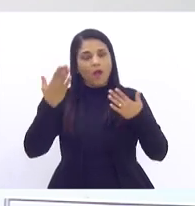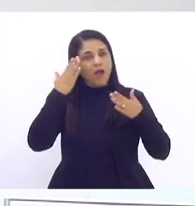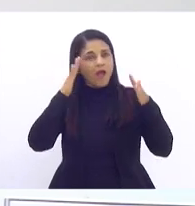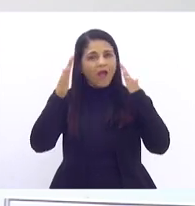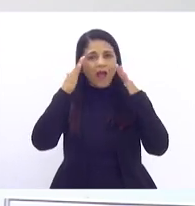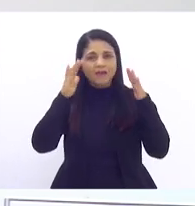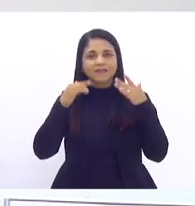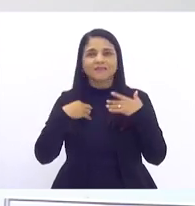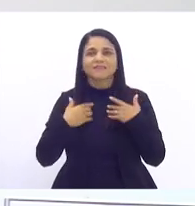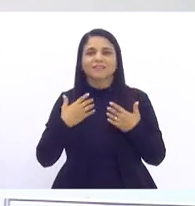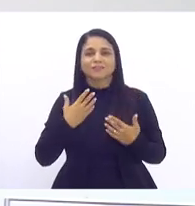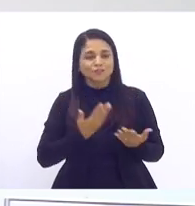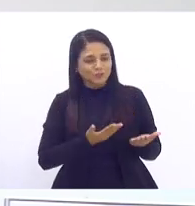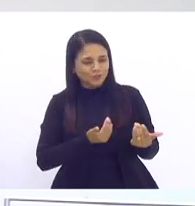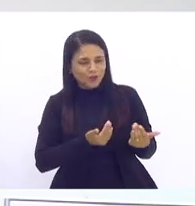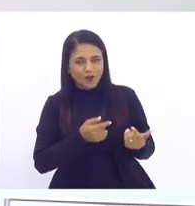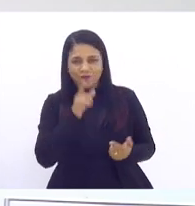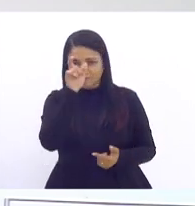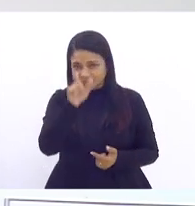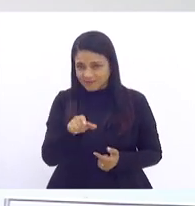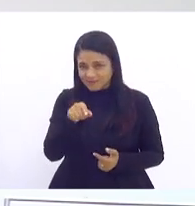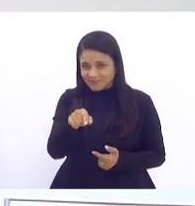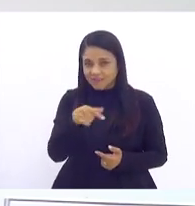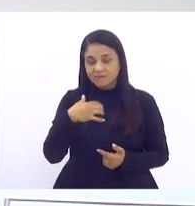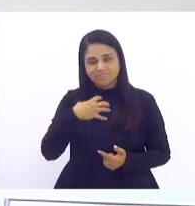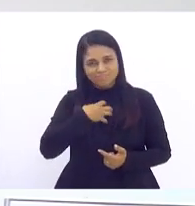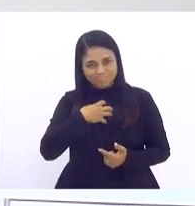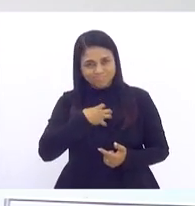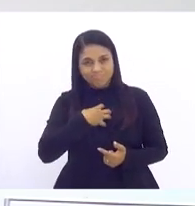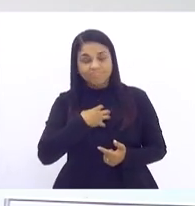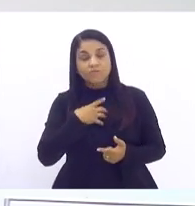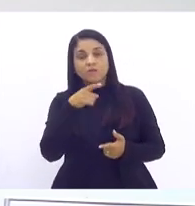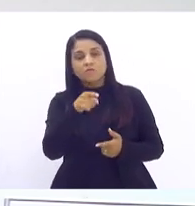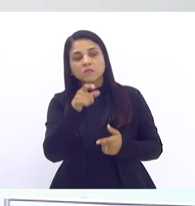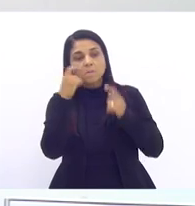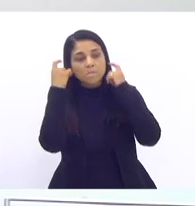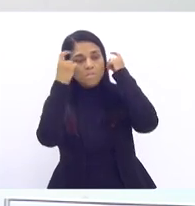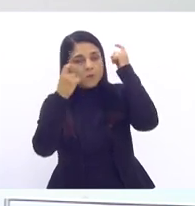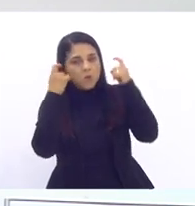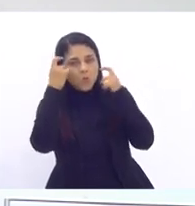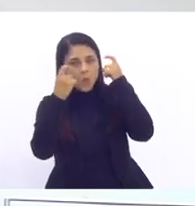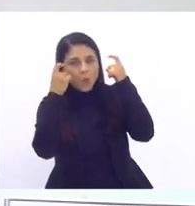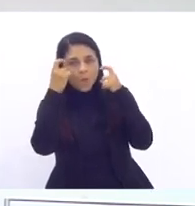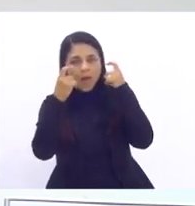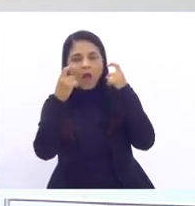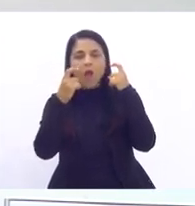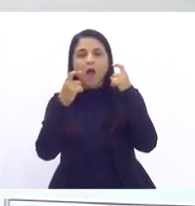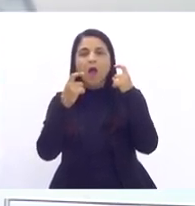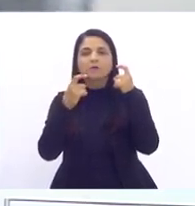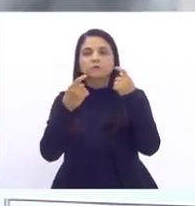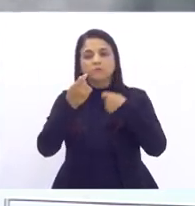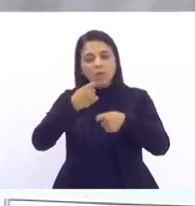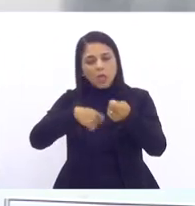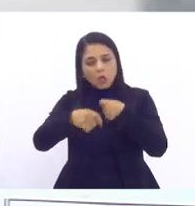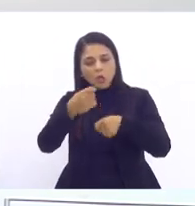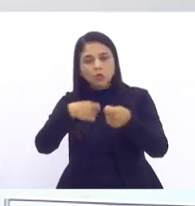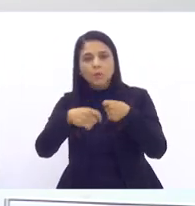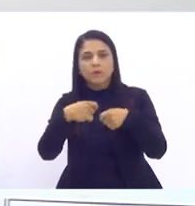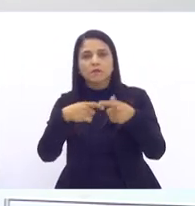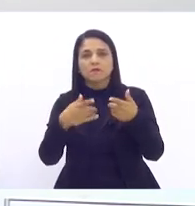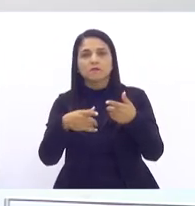um bigode igual o seu é preocupado com a questão econômica e a perspectiva de um colapso